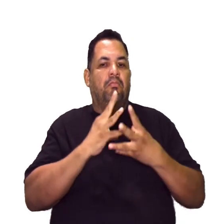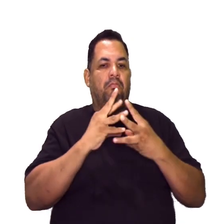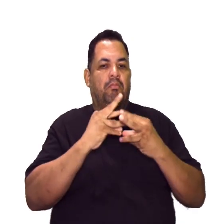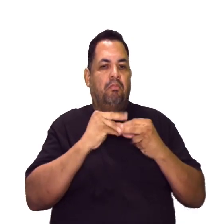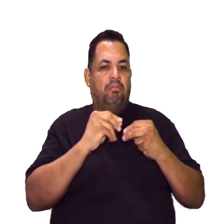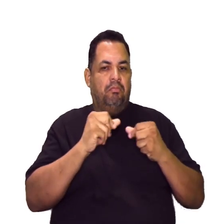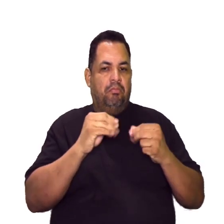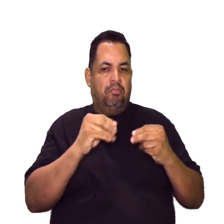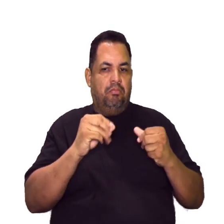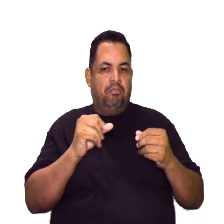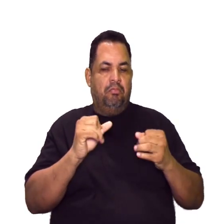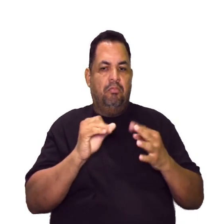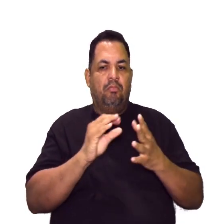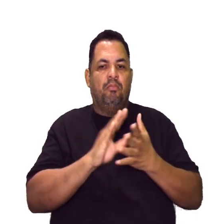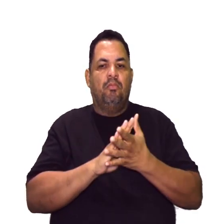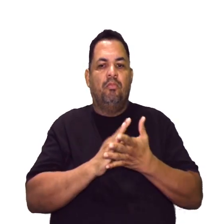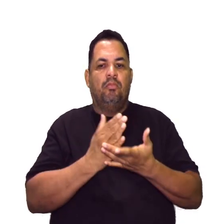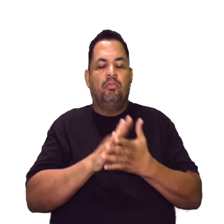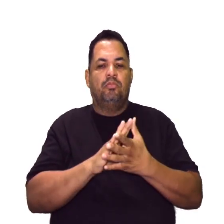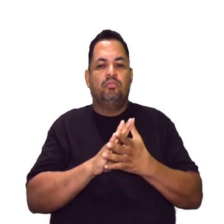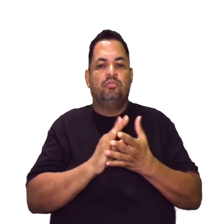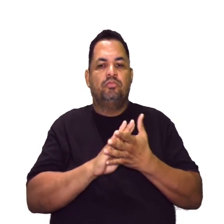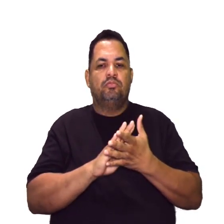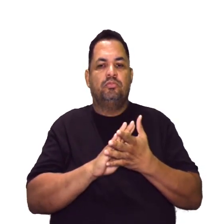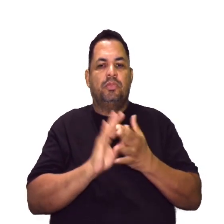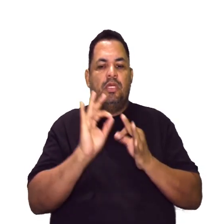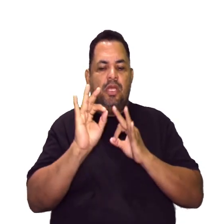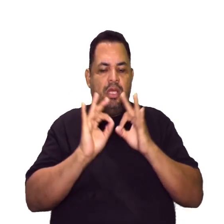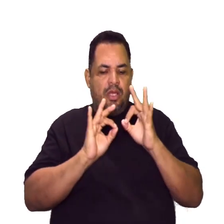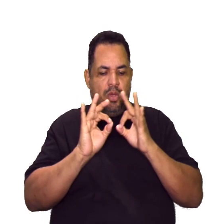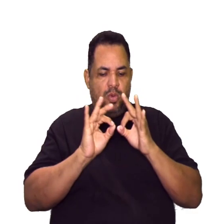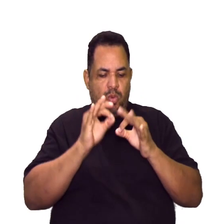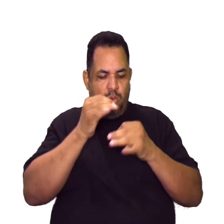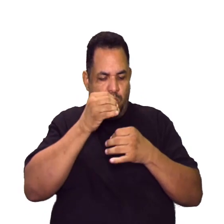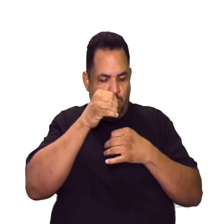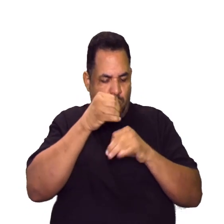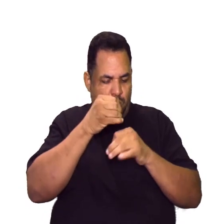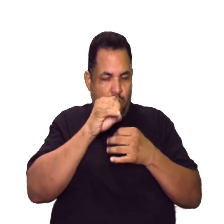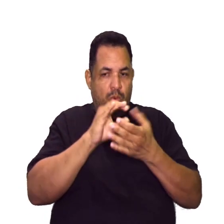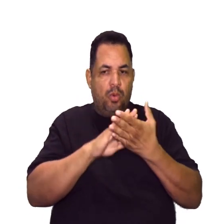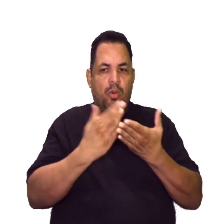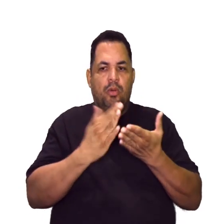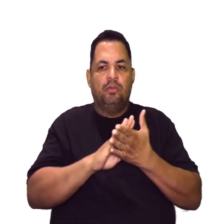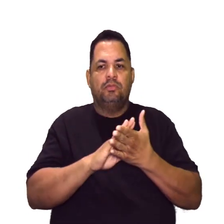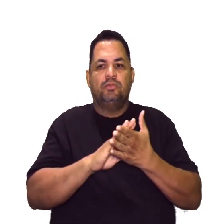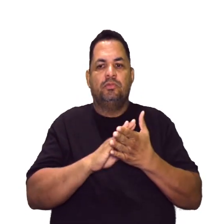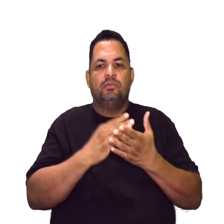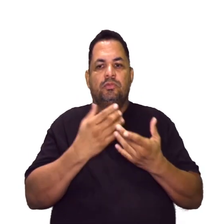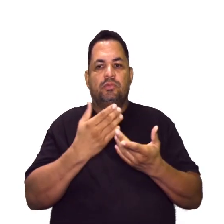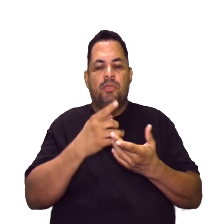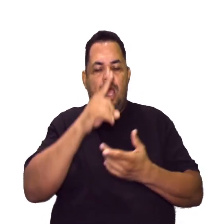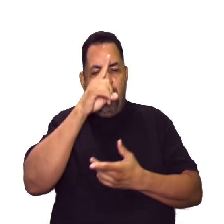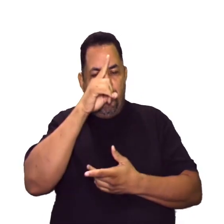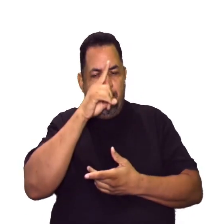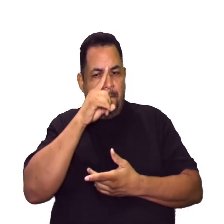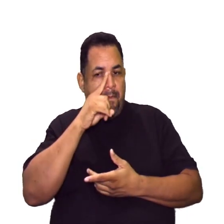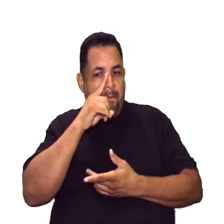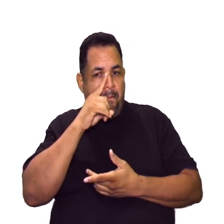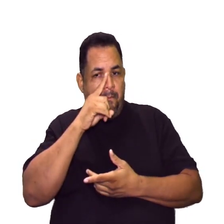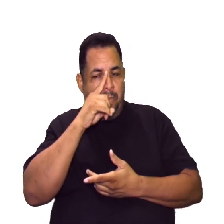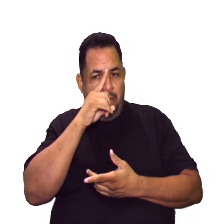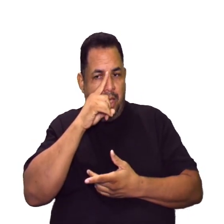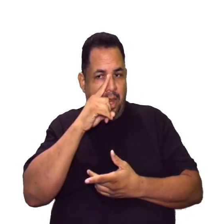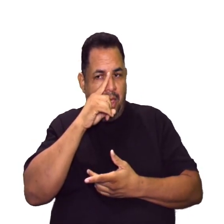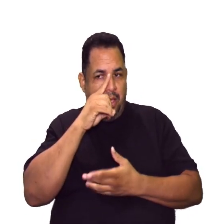na destruição de organismos patogênicos. Sobre as propriedades do ozônio,